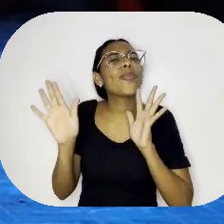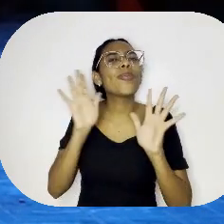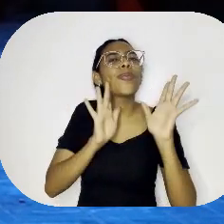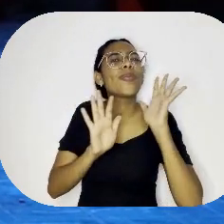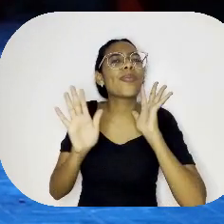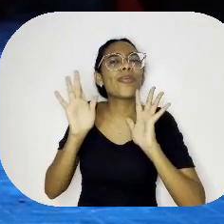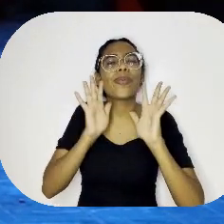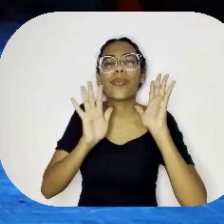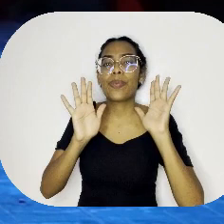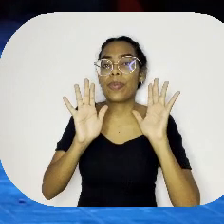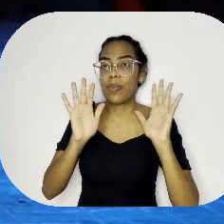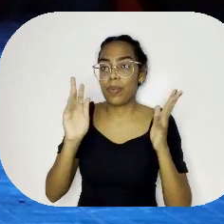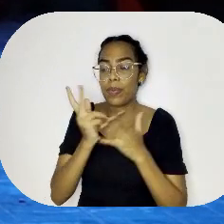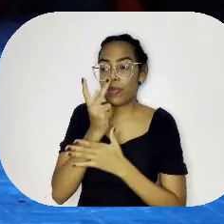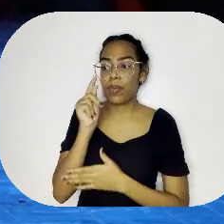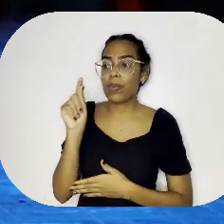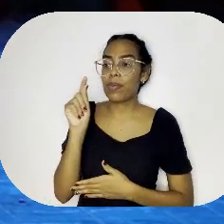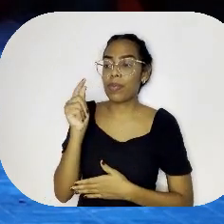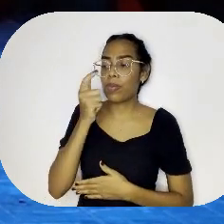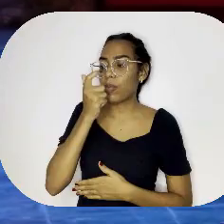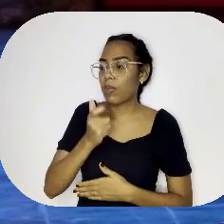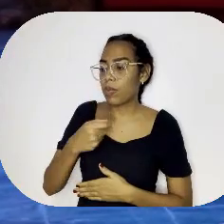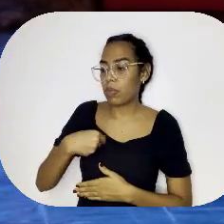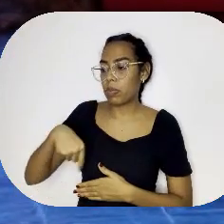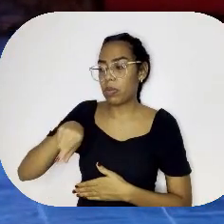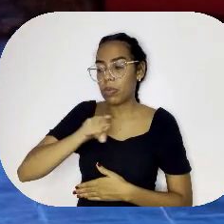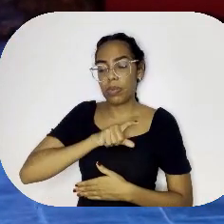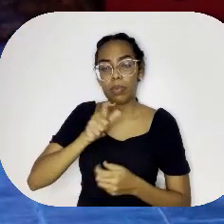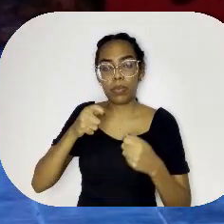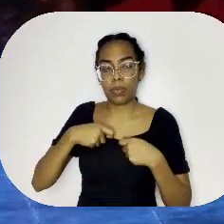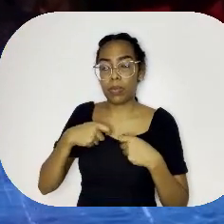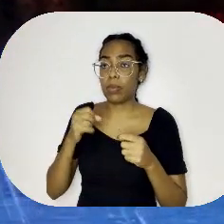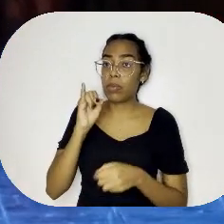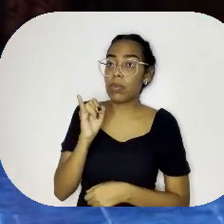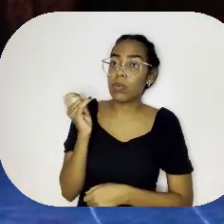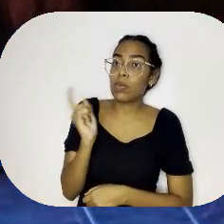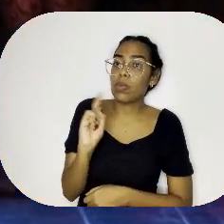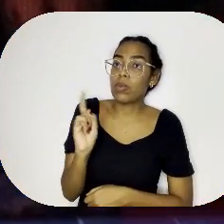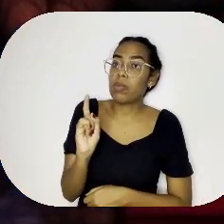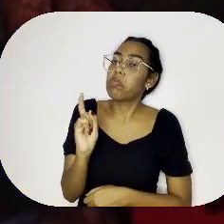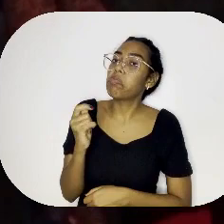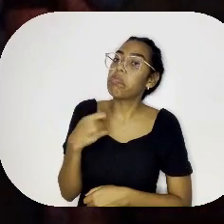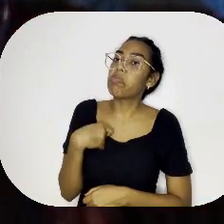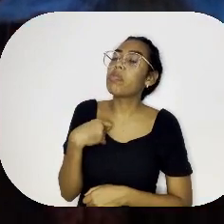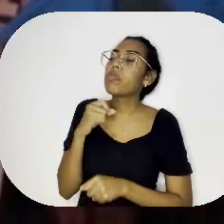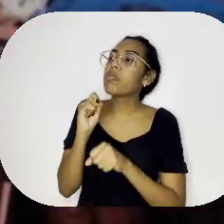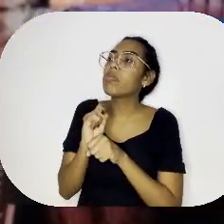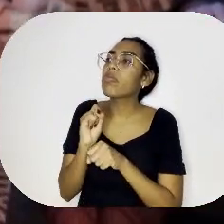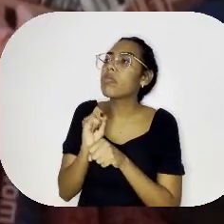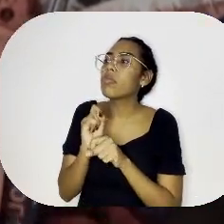insanas. Quem sabe, pelos tempos esquecidos, se as estrelas não são os ais